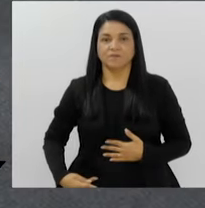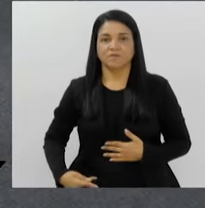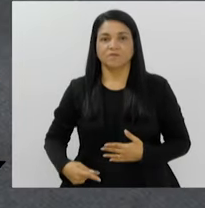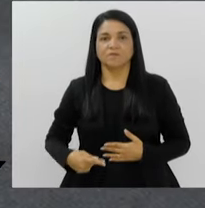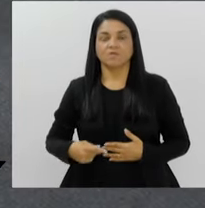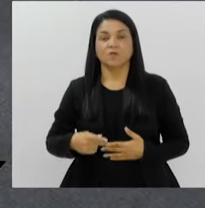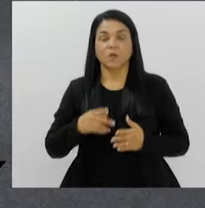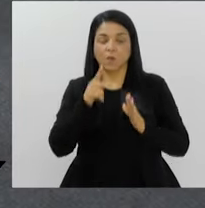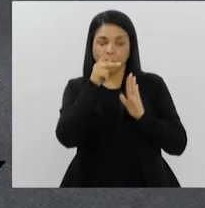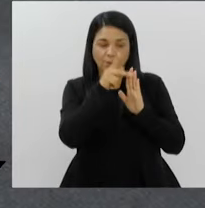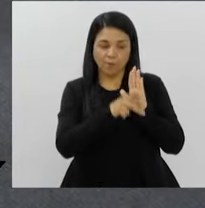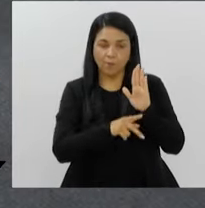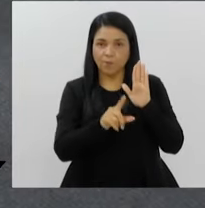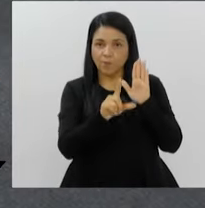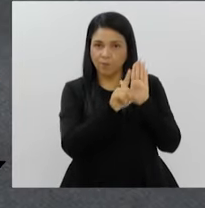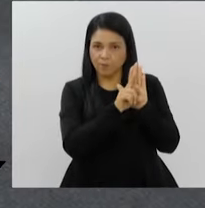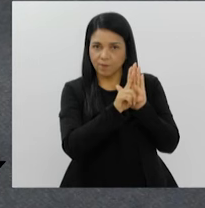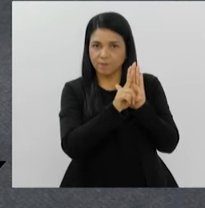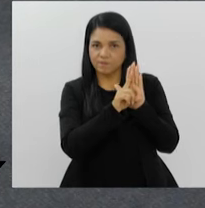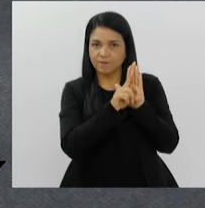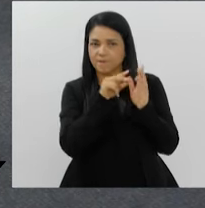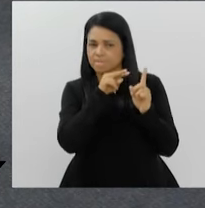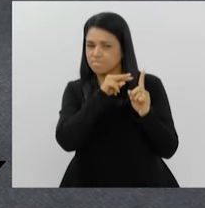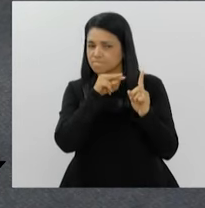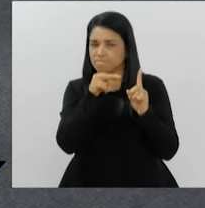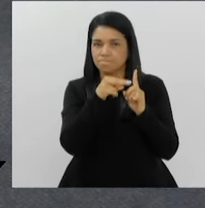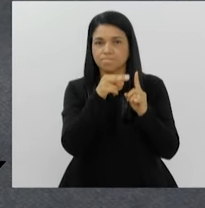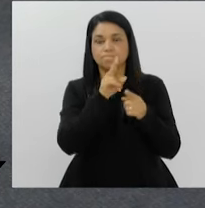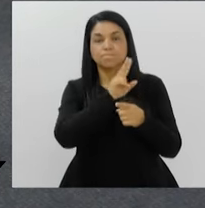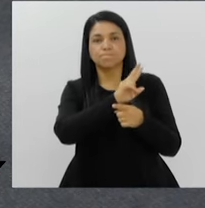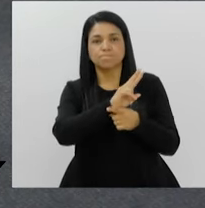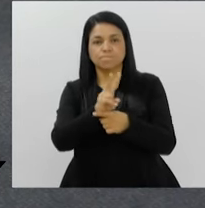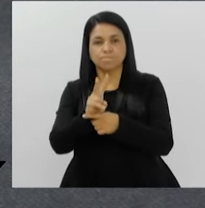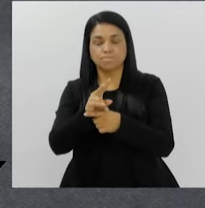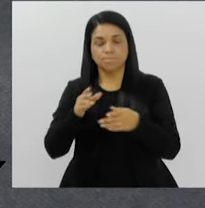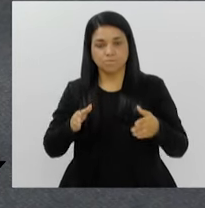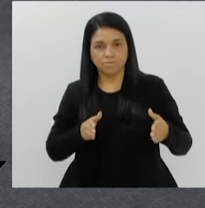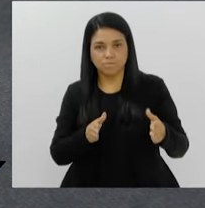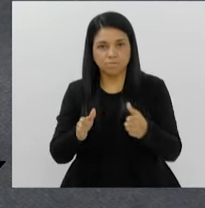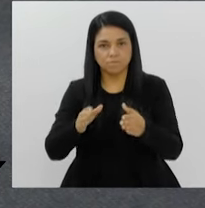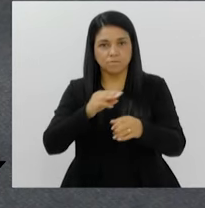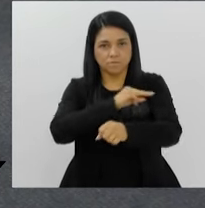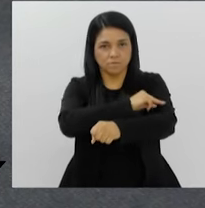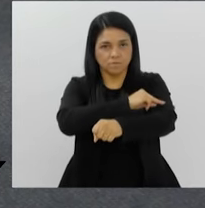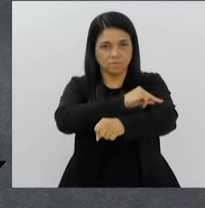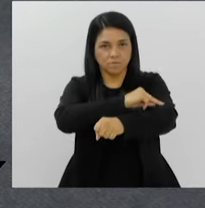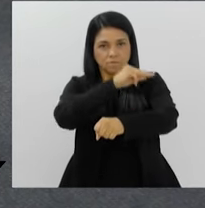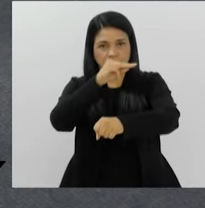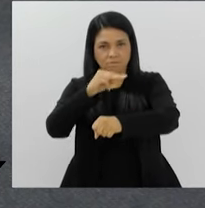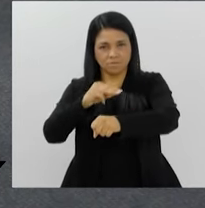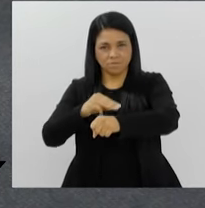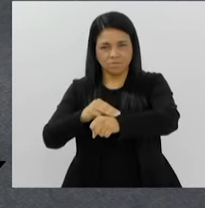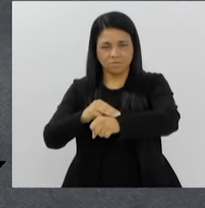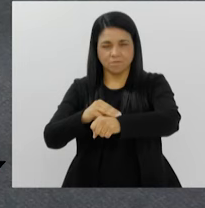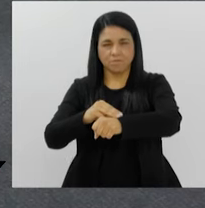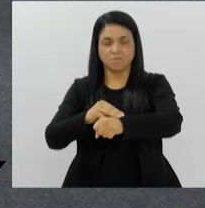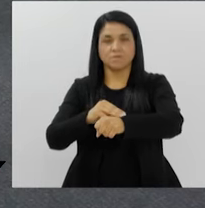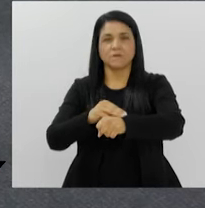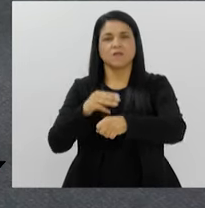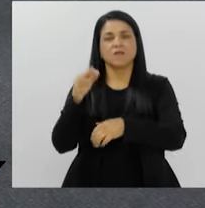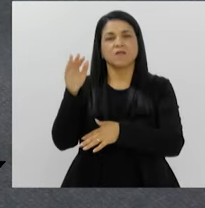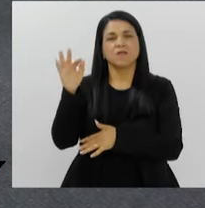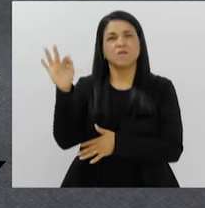o projeto, ele visa proteger o Rio Macaé. O Rio Macaé nasce lá em cima, em